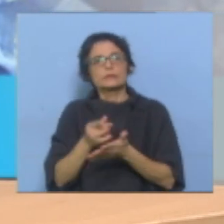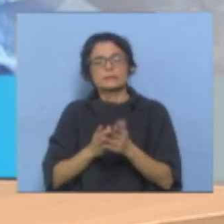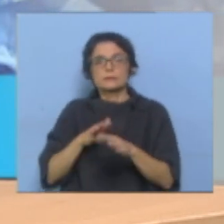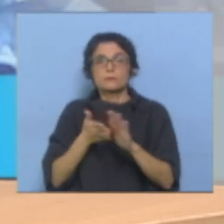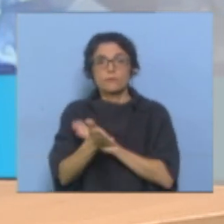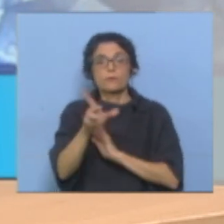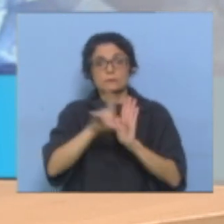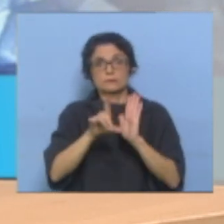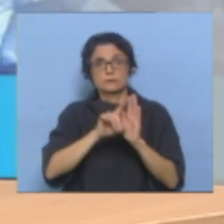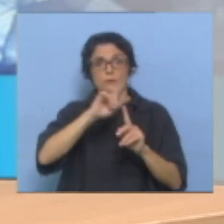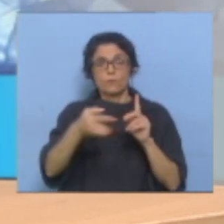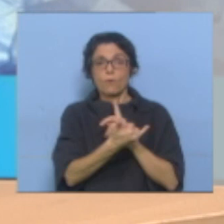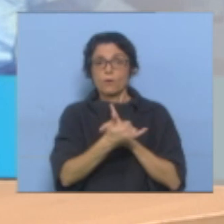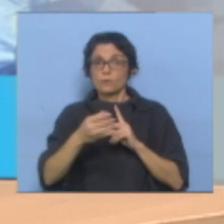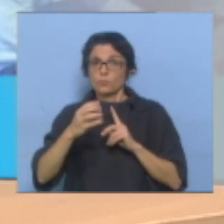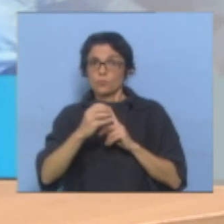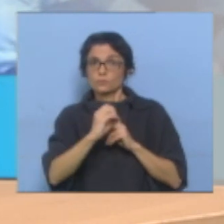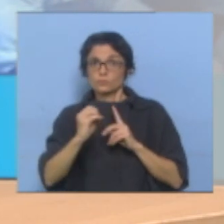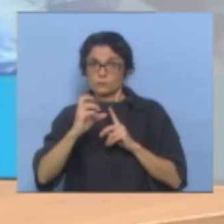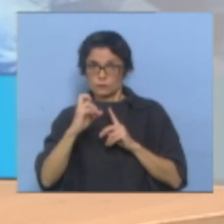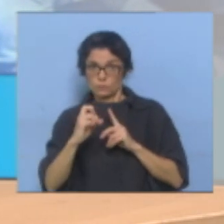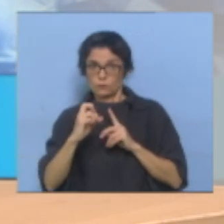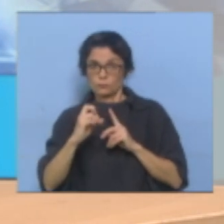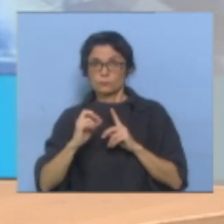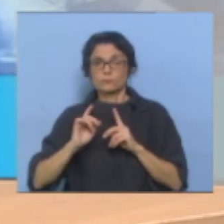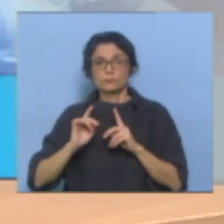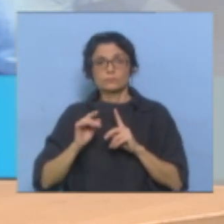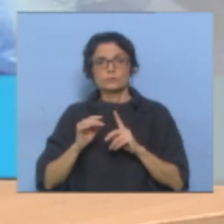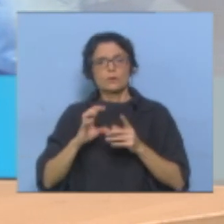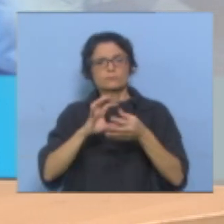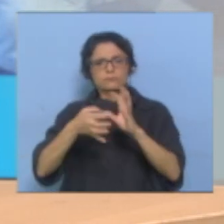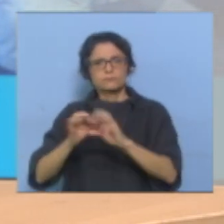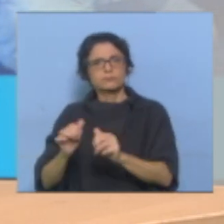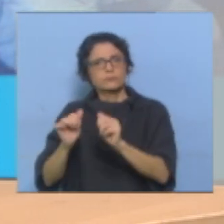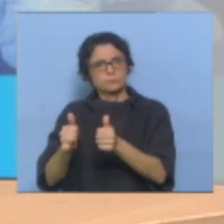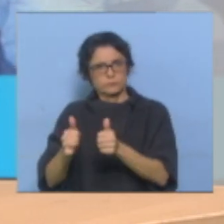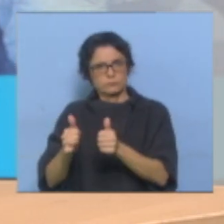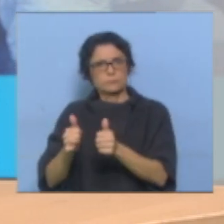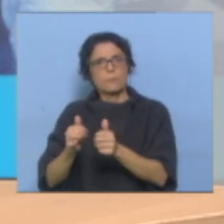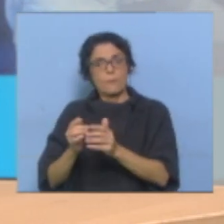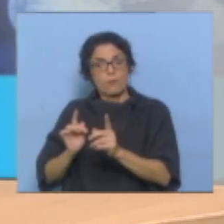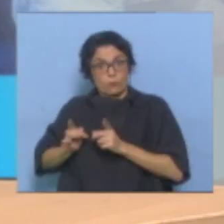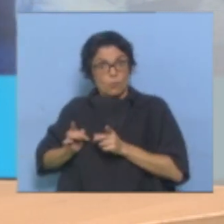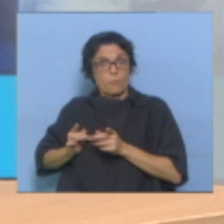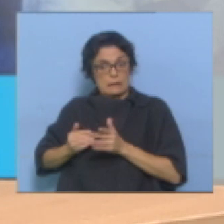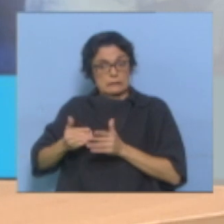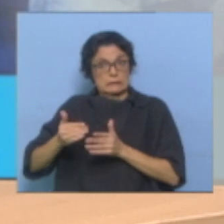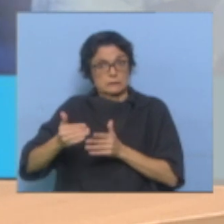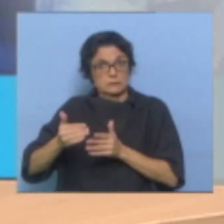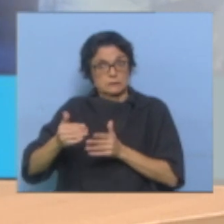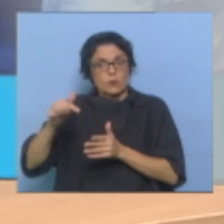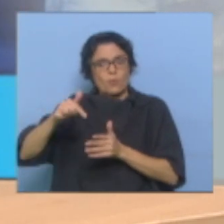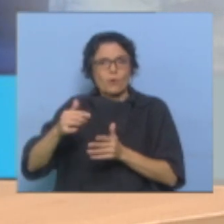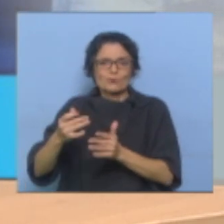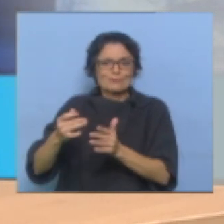2008. Naqueles primeiros anos funcionou mais do que funciona hoje e há vários